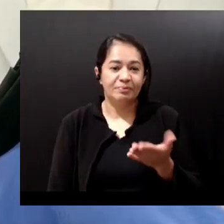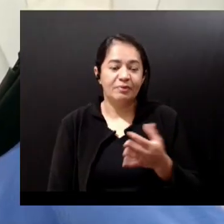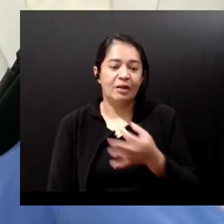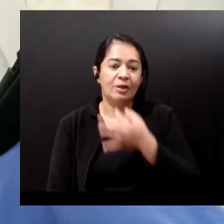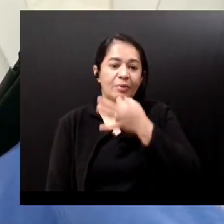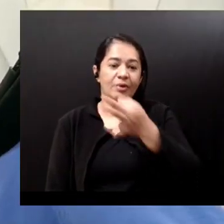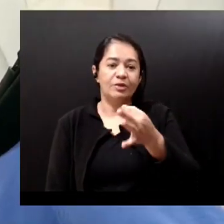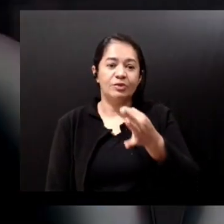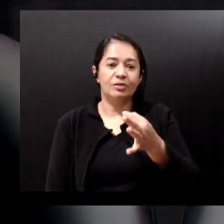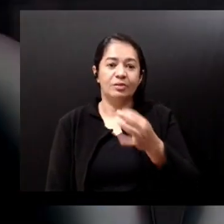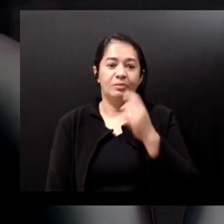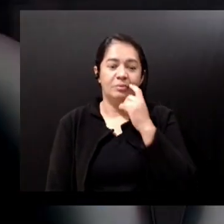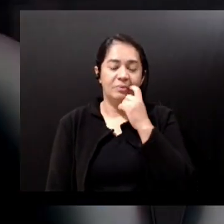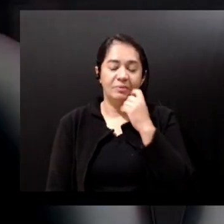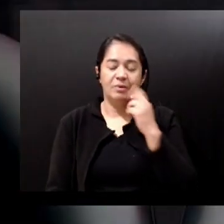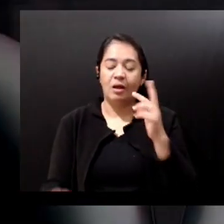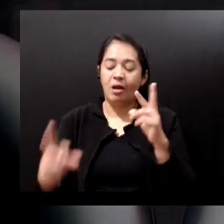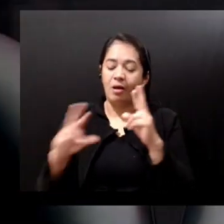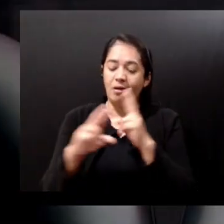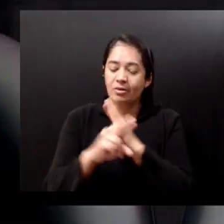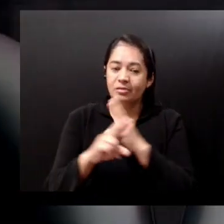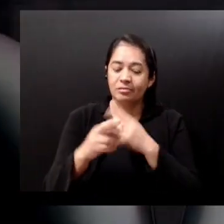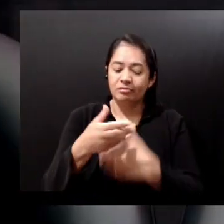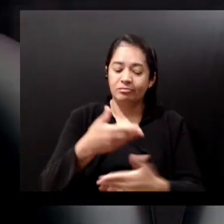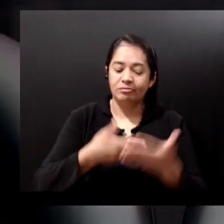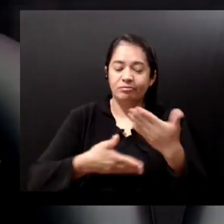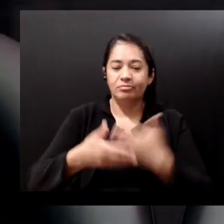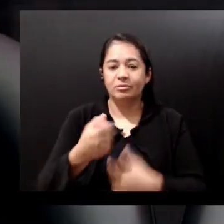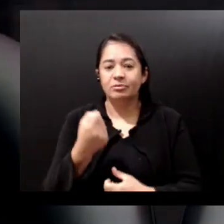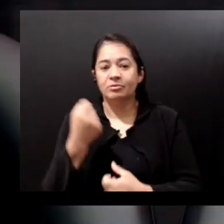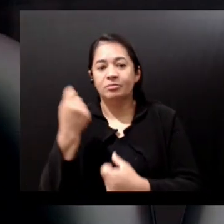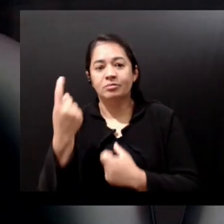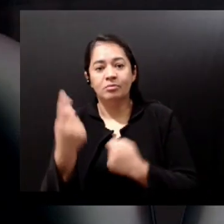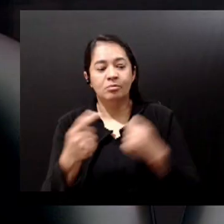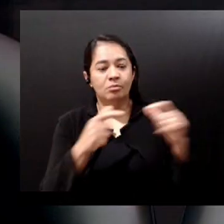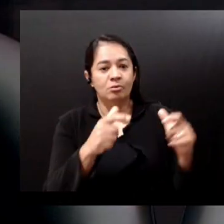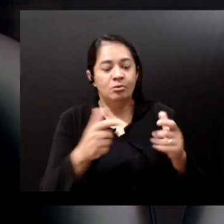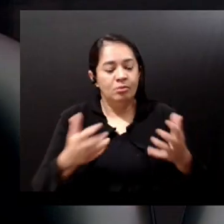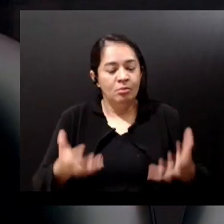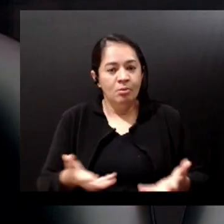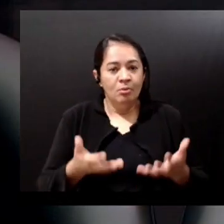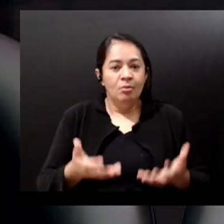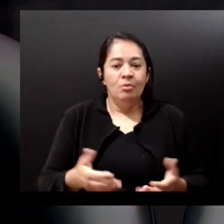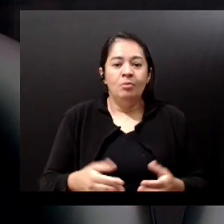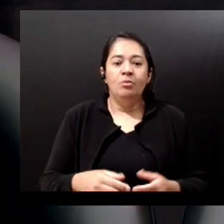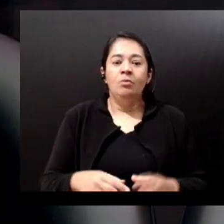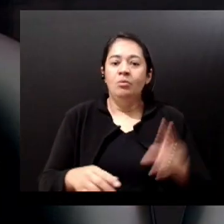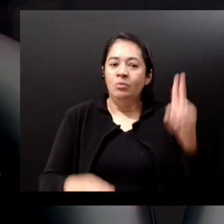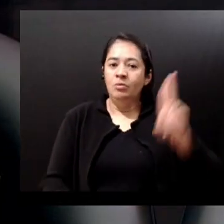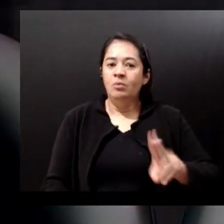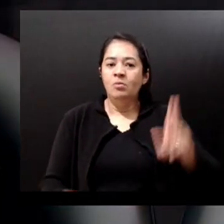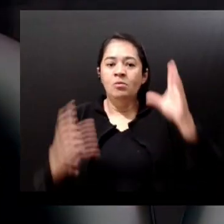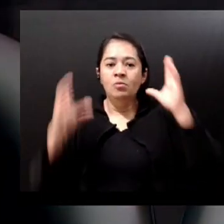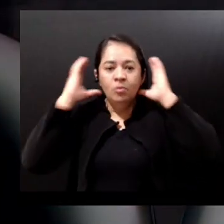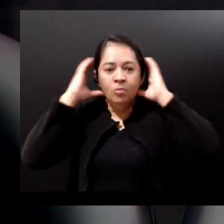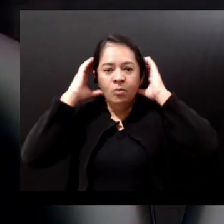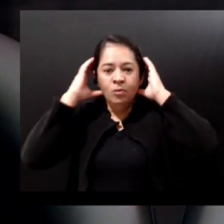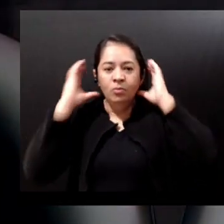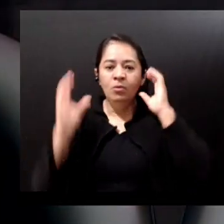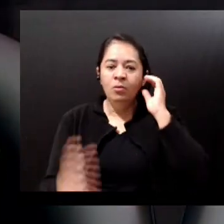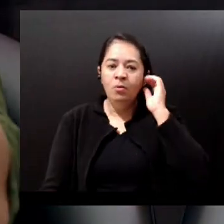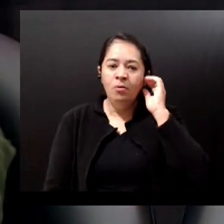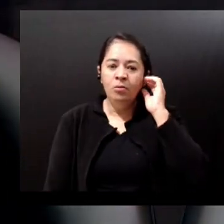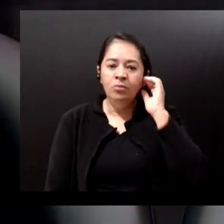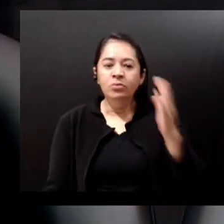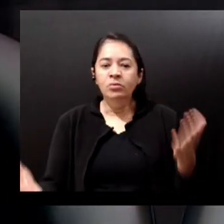Como eu disse, em alguns ambientes eles promovem essa ideia do uso do fone, etc. Estava me lembrando agora de um famoso banco brasileiro